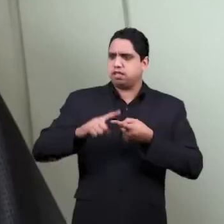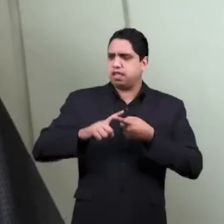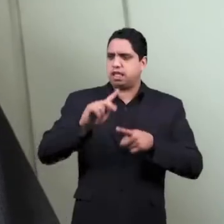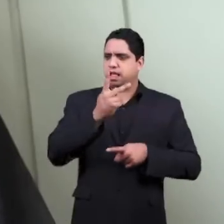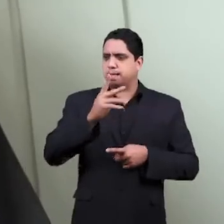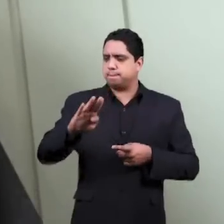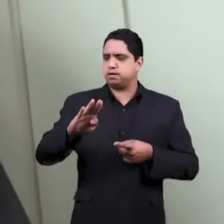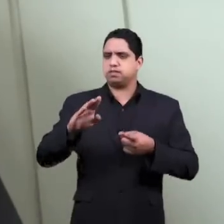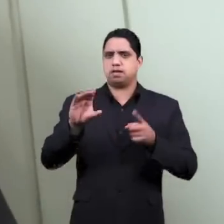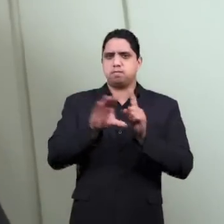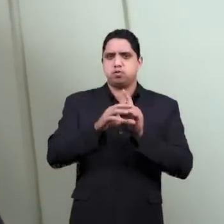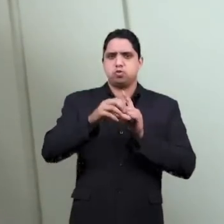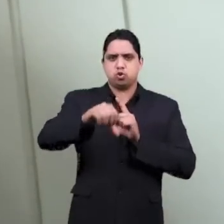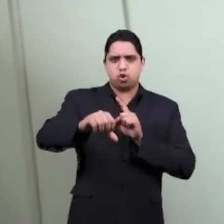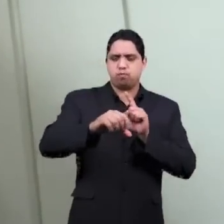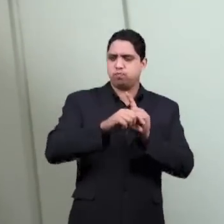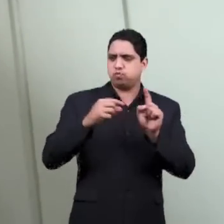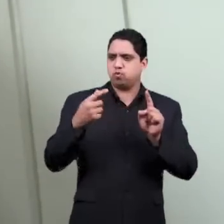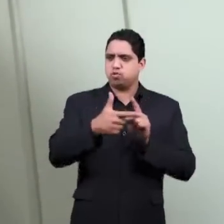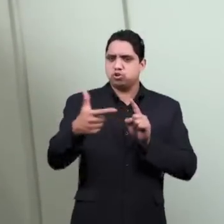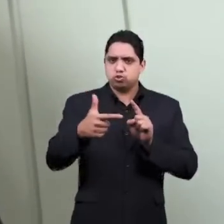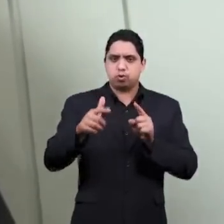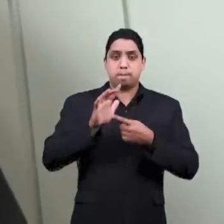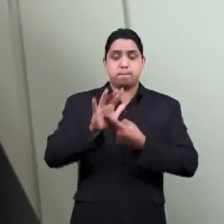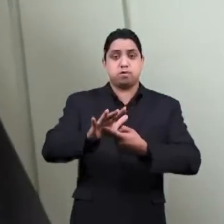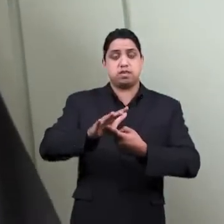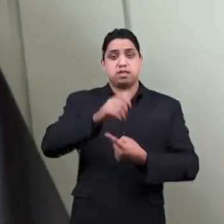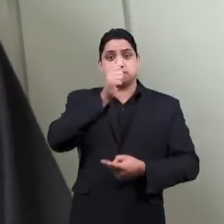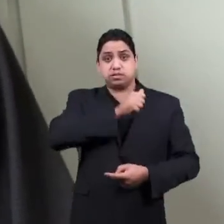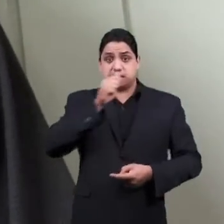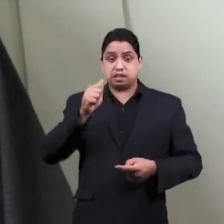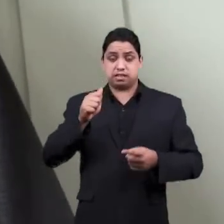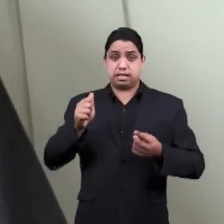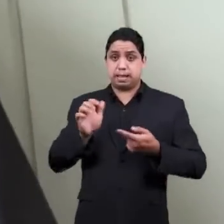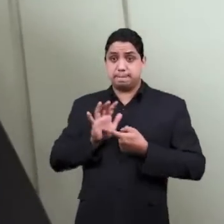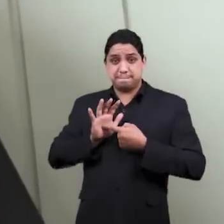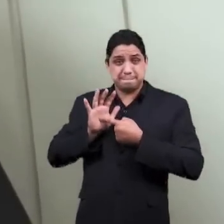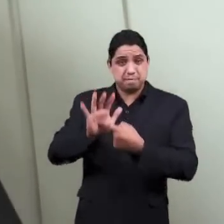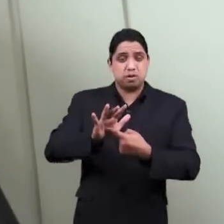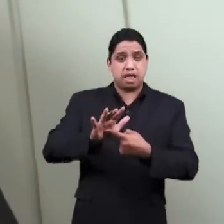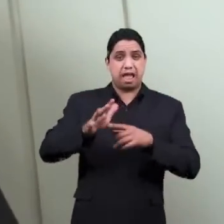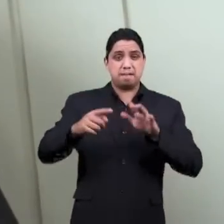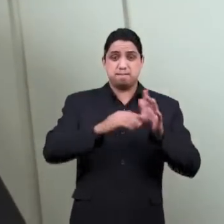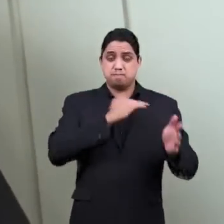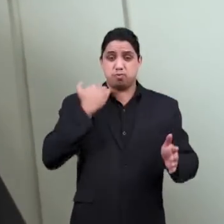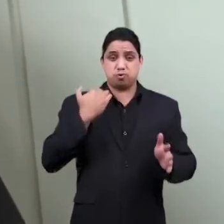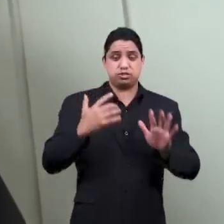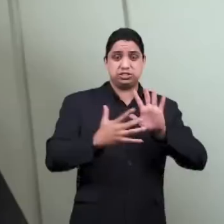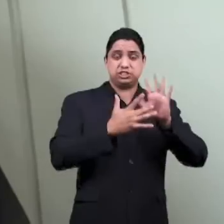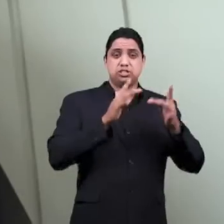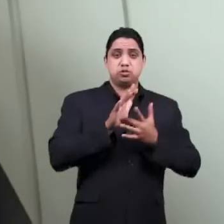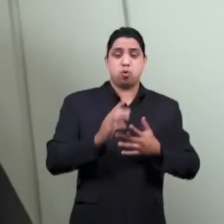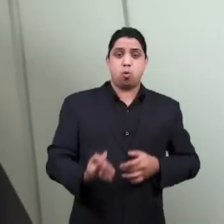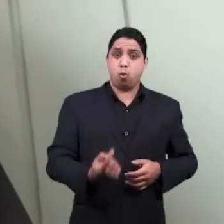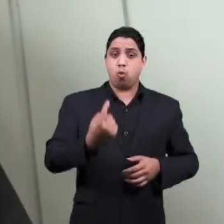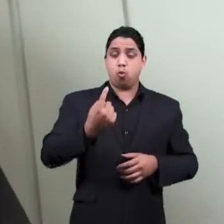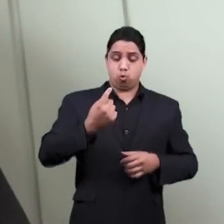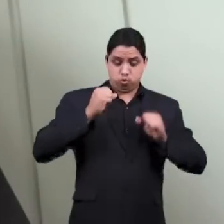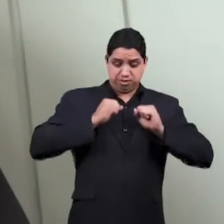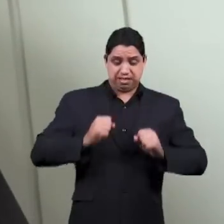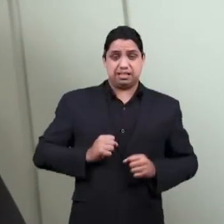verso 22, que falam dos sacrifícios que apontam para o Senhor Jesus como